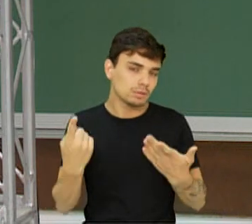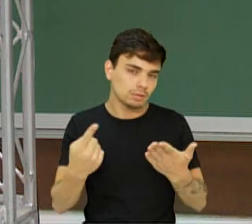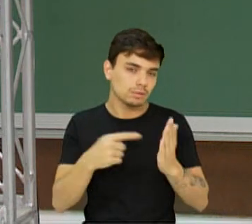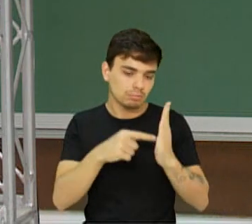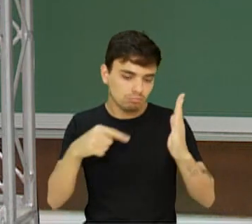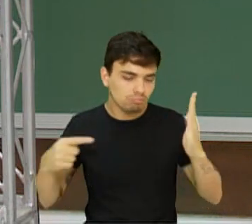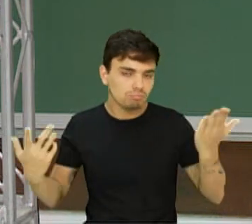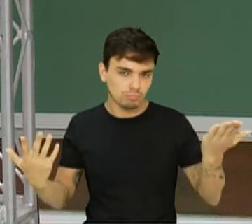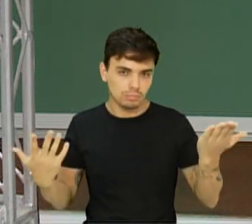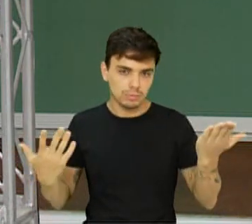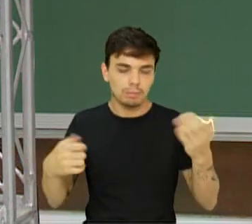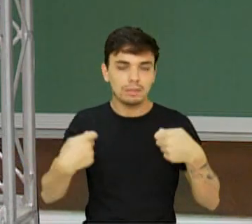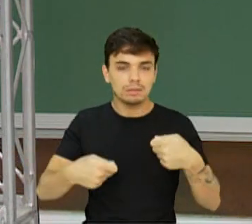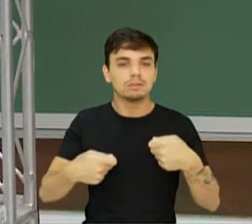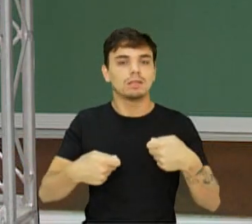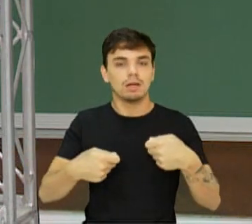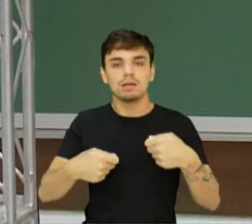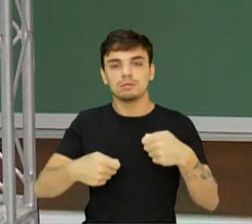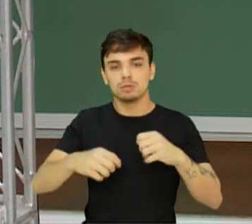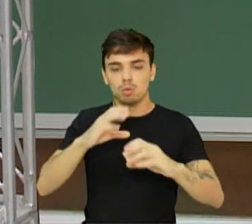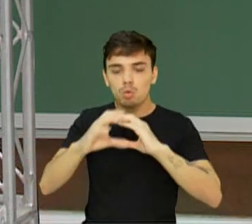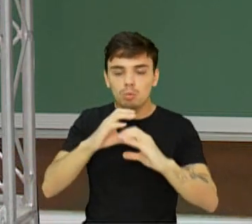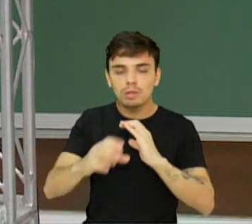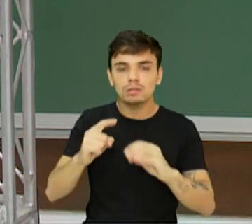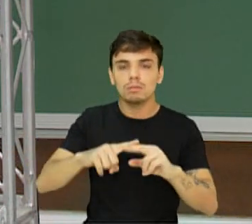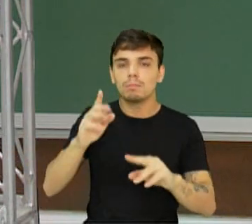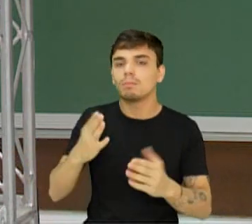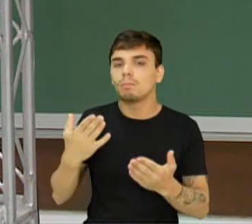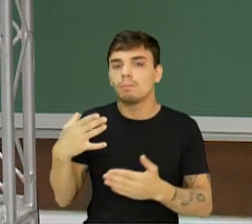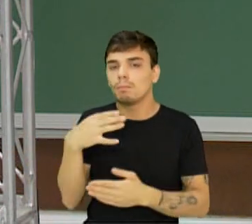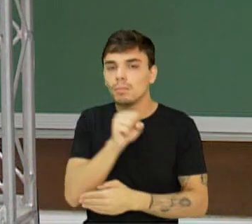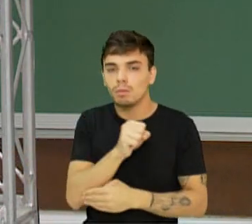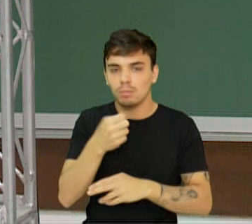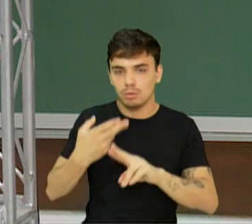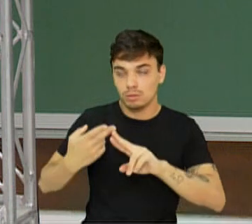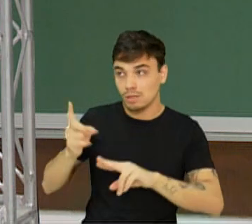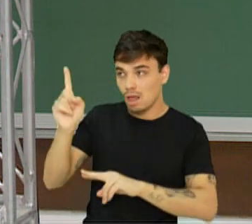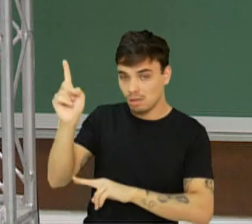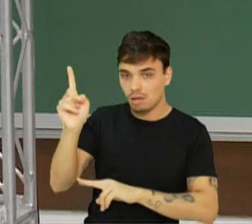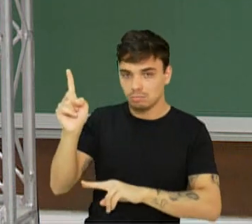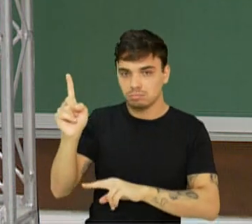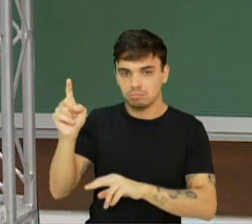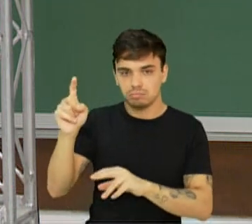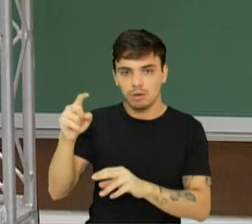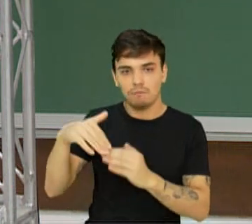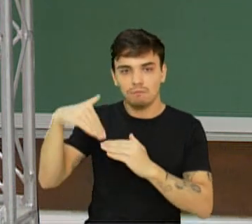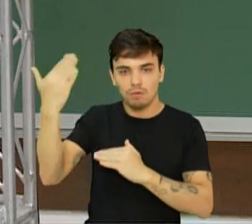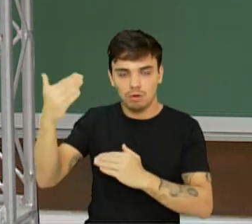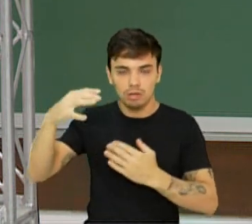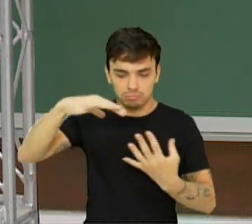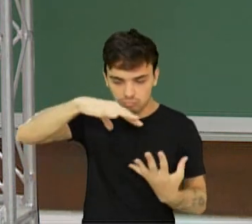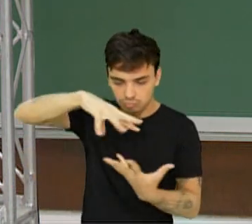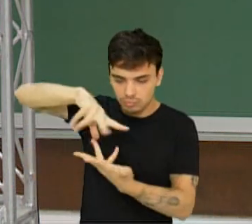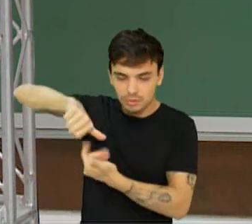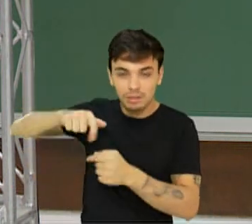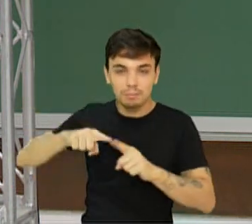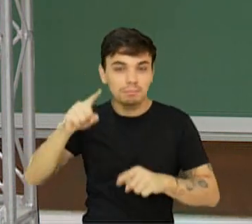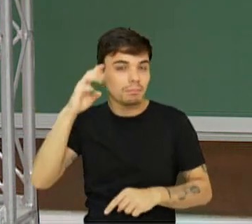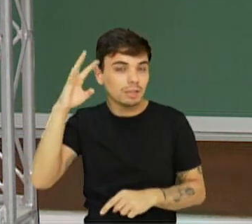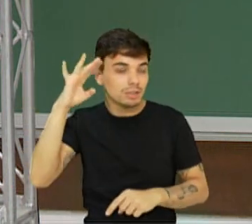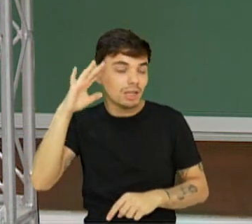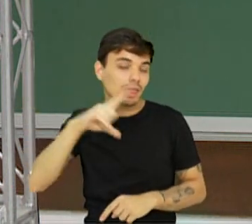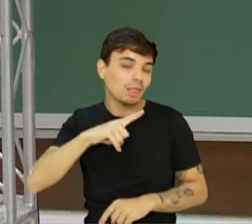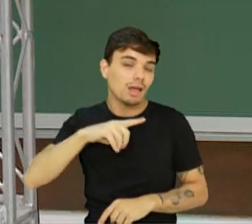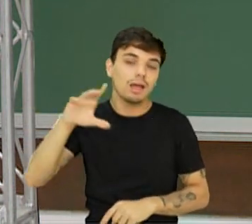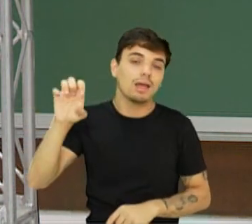Porque precisamos de meios de comunicação mais eficientes para usar no espaço, ok? Vai que existe ET, né? A gente